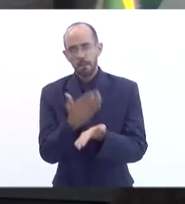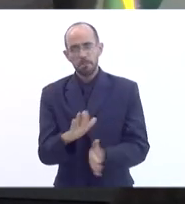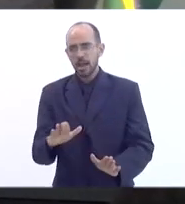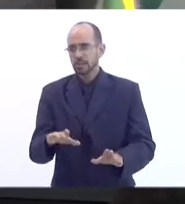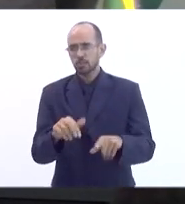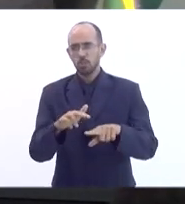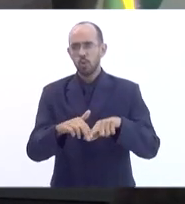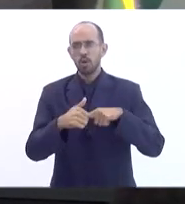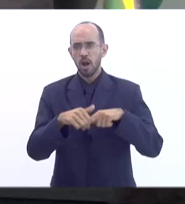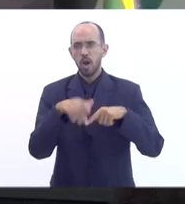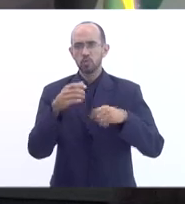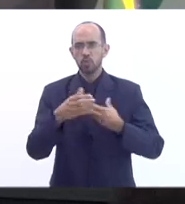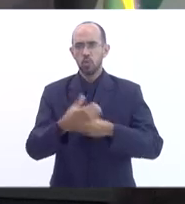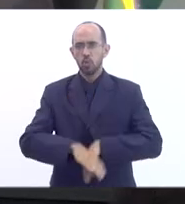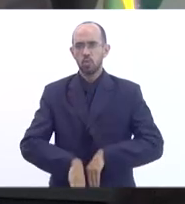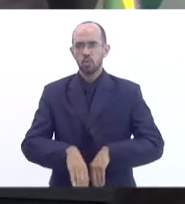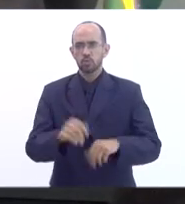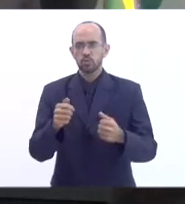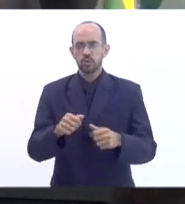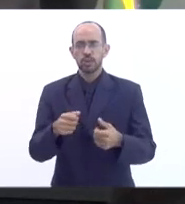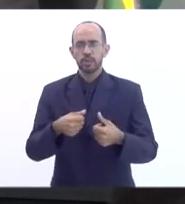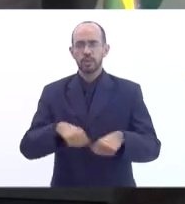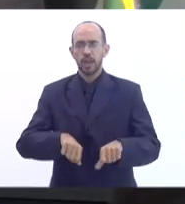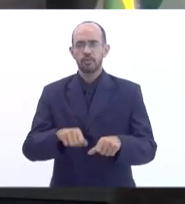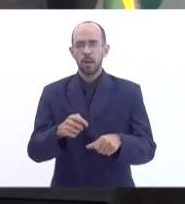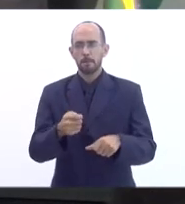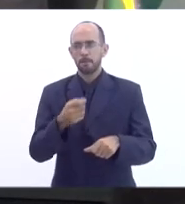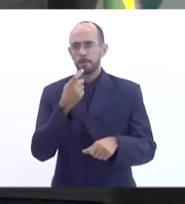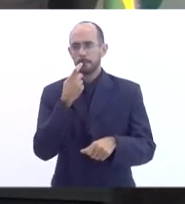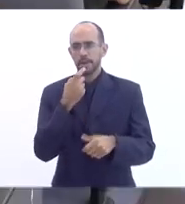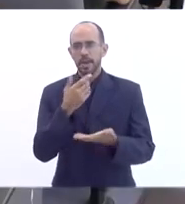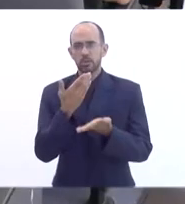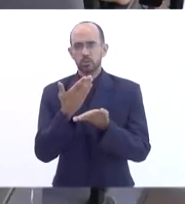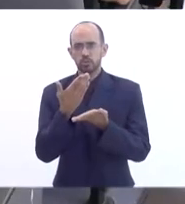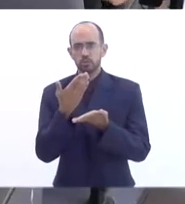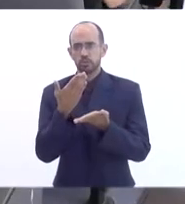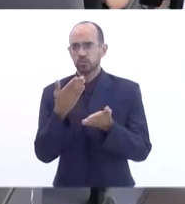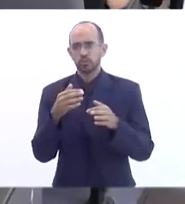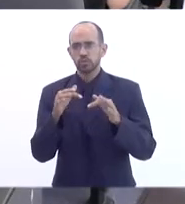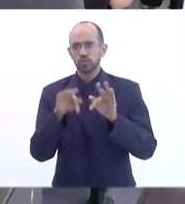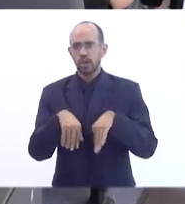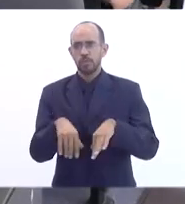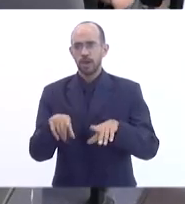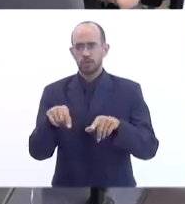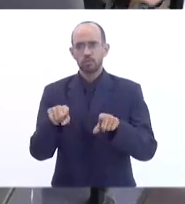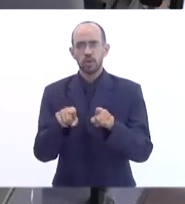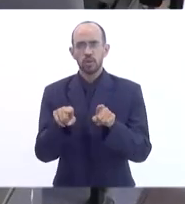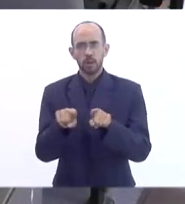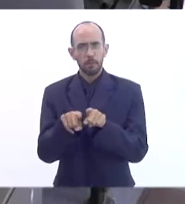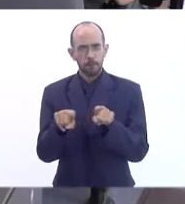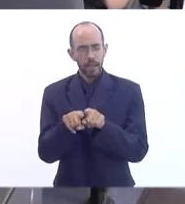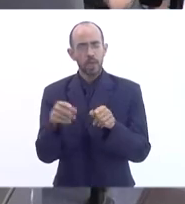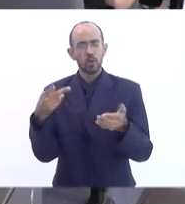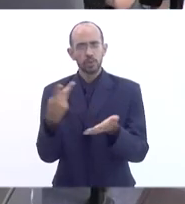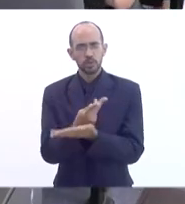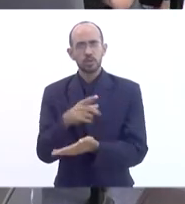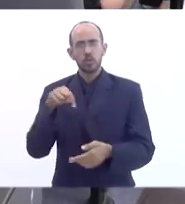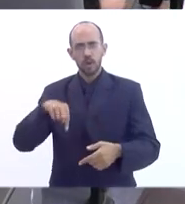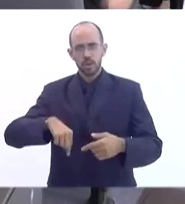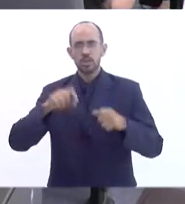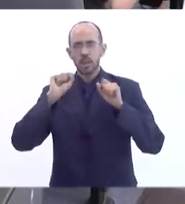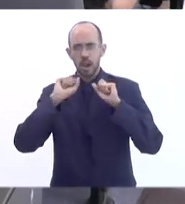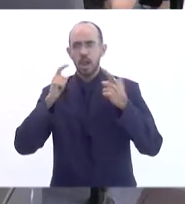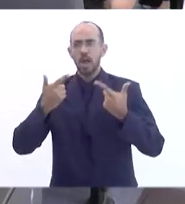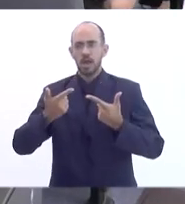no concurso público estava em vias de expirar é isso acontecia até aqui na casa da gente ia concurso de alugam algumas vezes